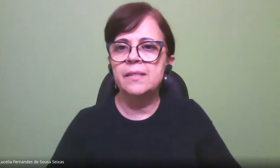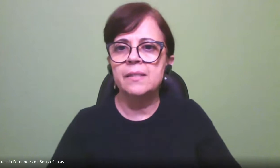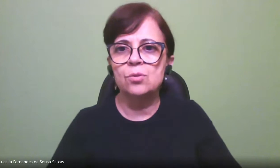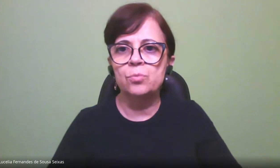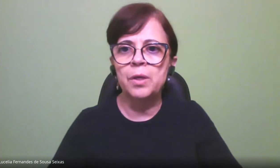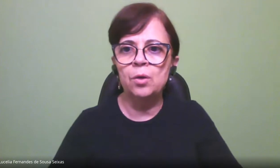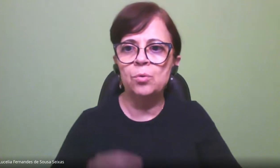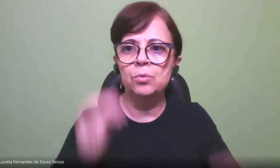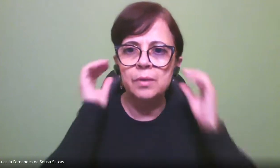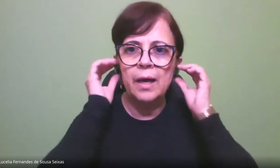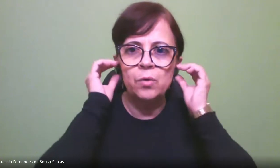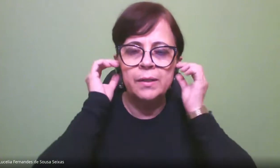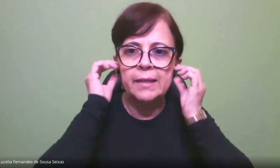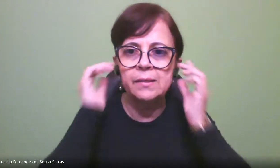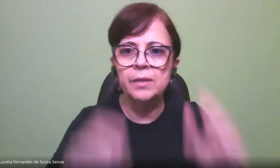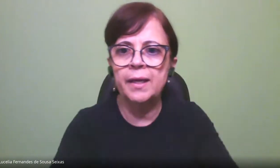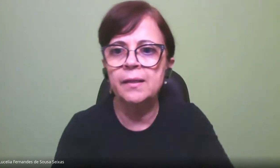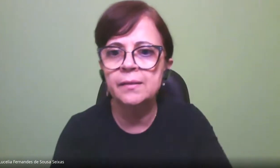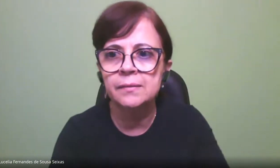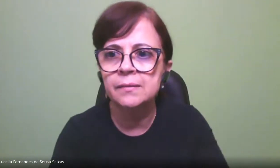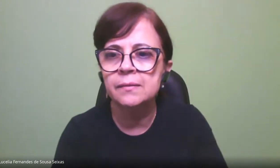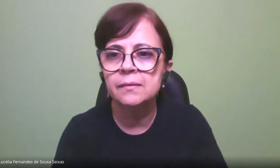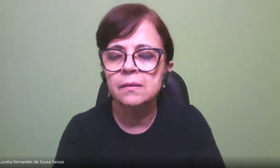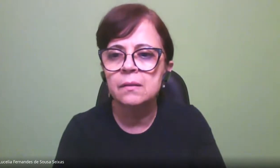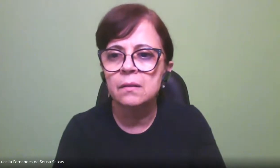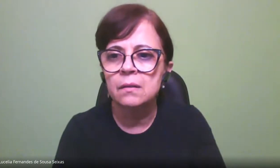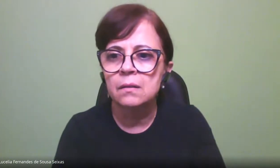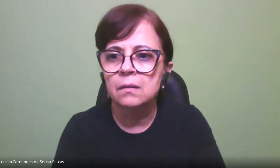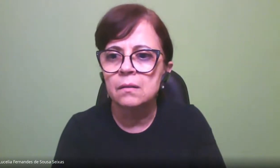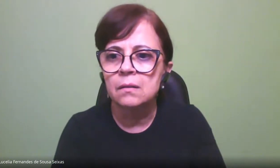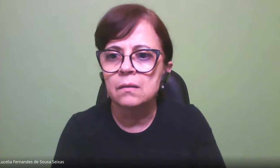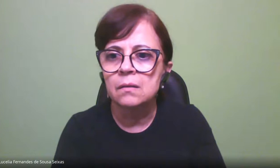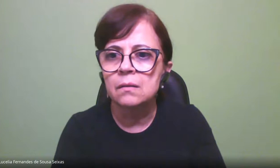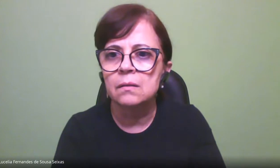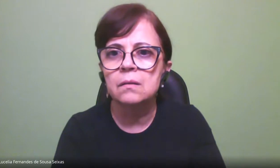A Raíssa sumiu, caiu a ligação dela.